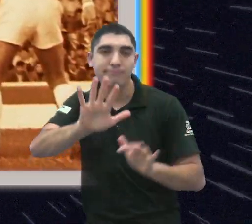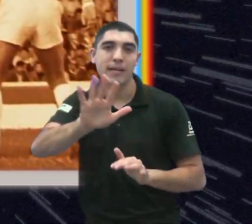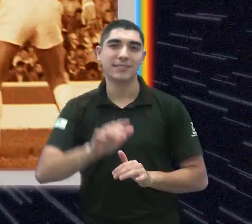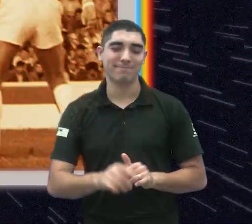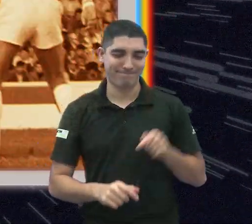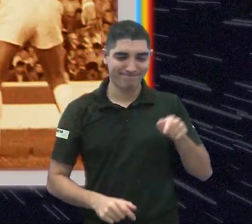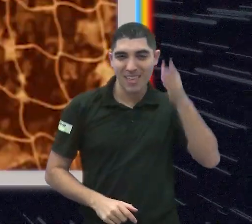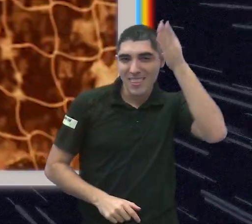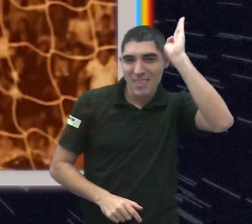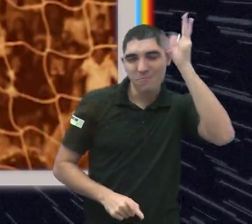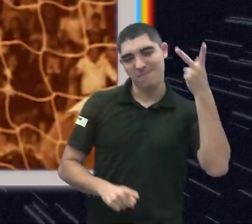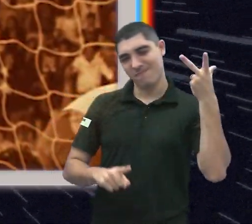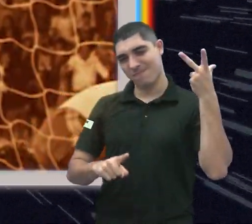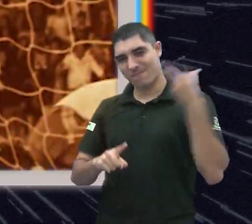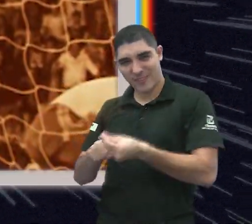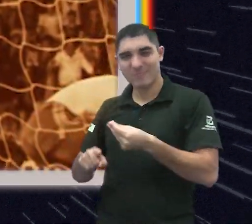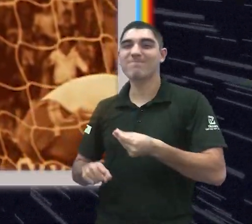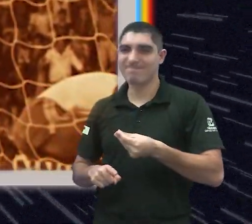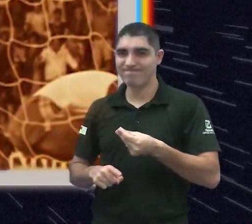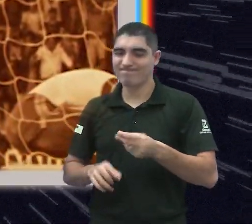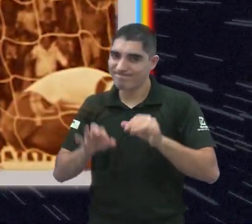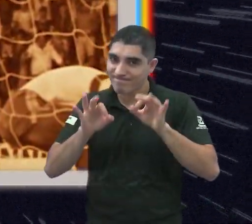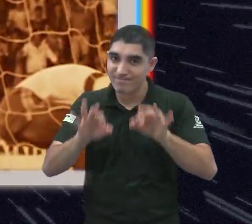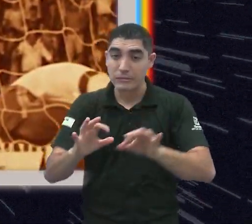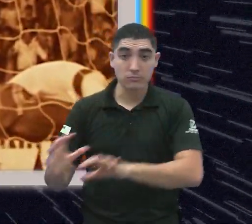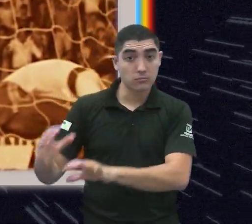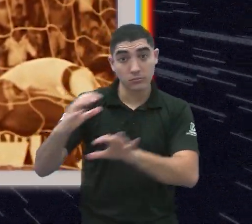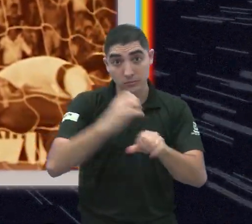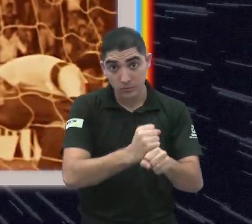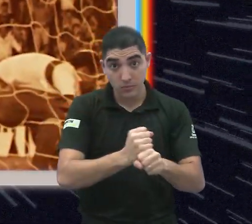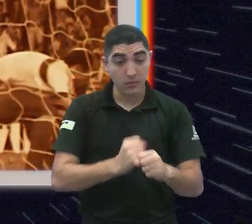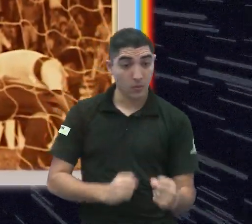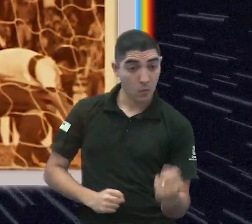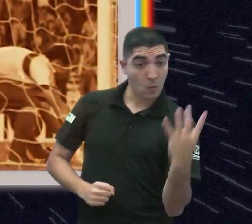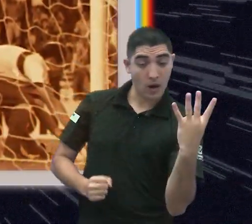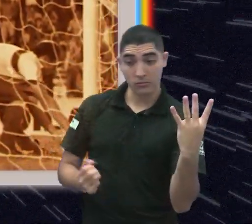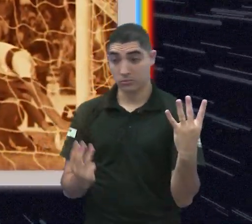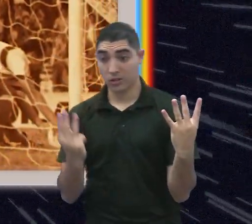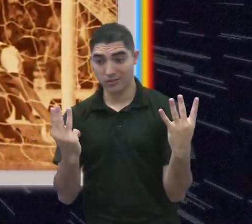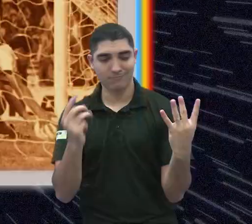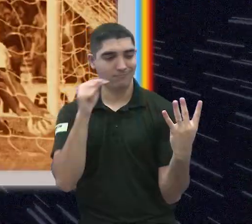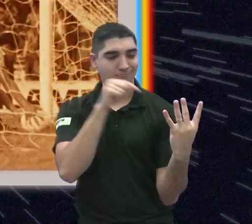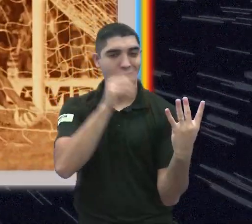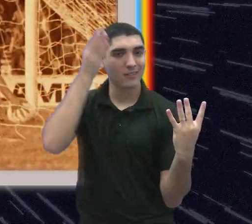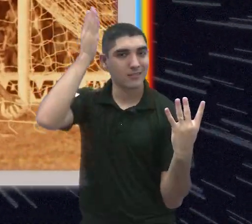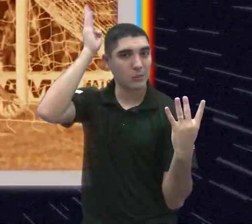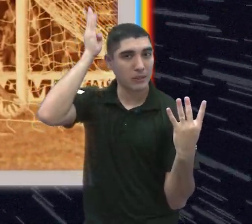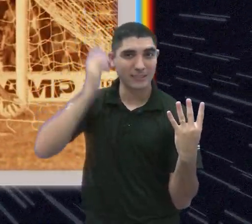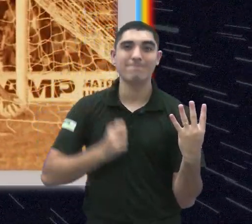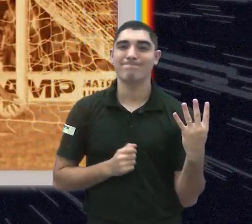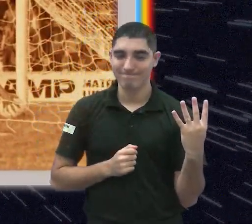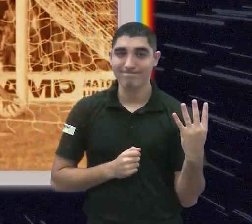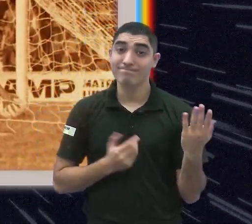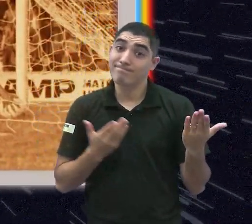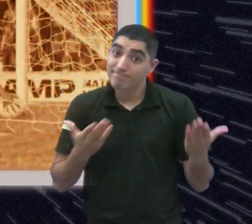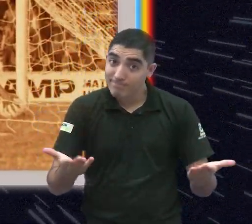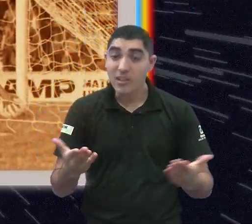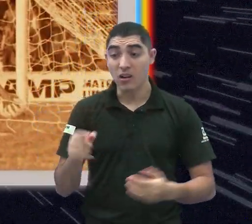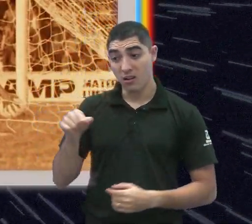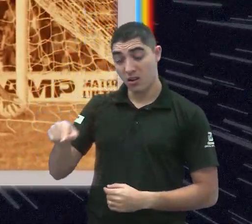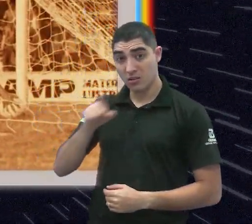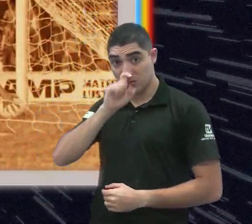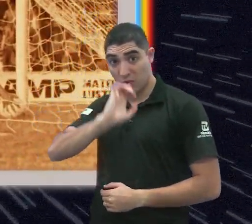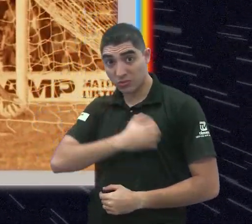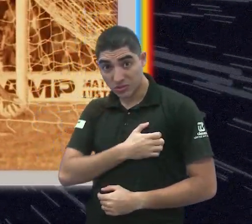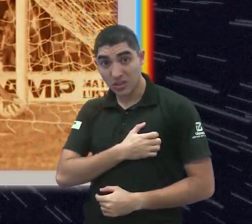Pereira, foi o Taubaté que saiu vencedor daquele clássico. No placar, 4-3 para o Burro da Central, resultando